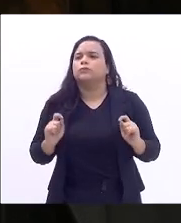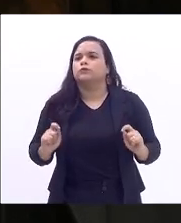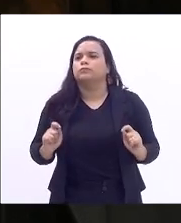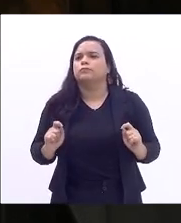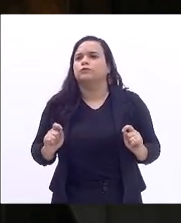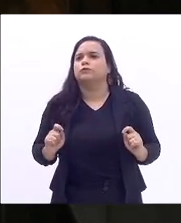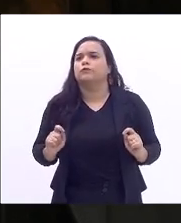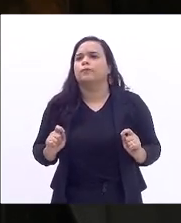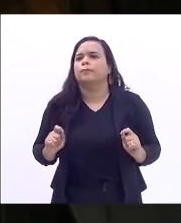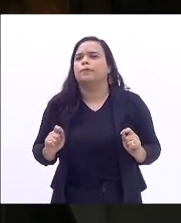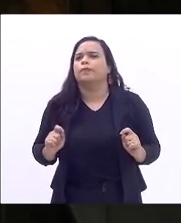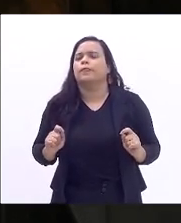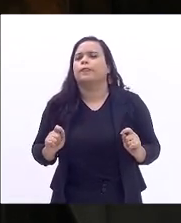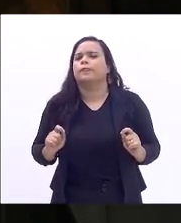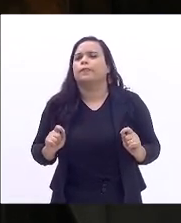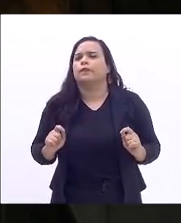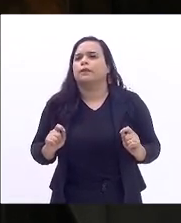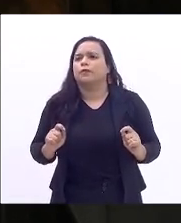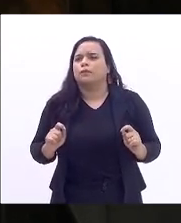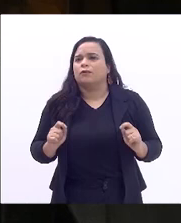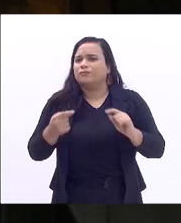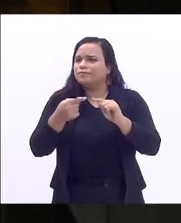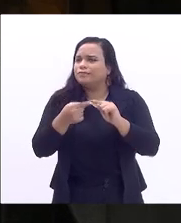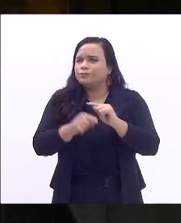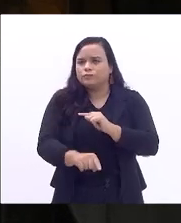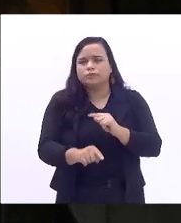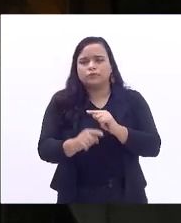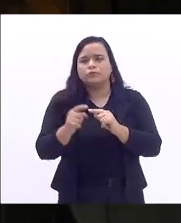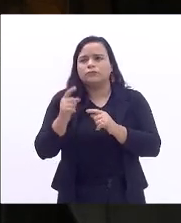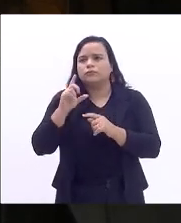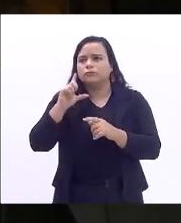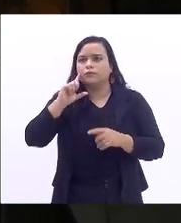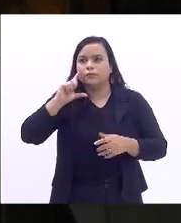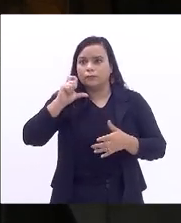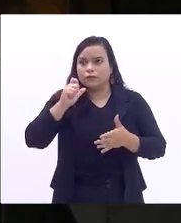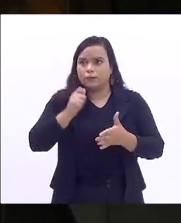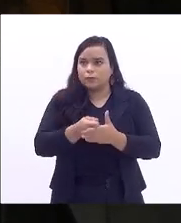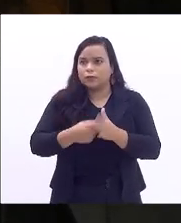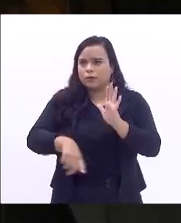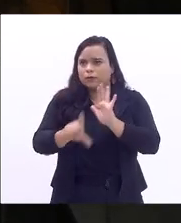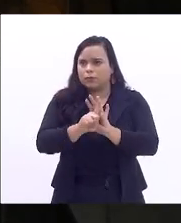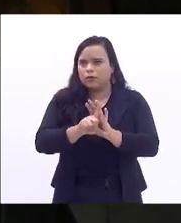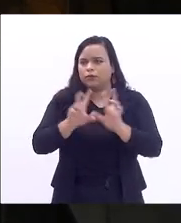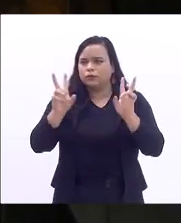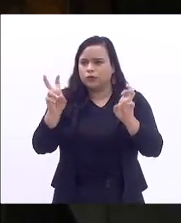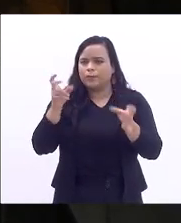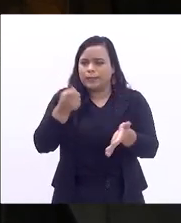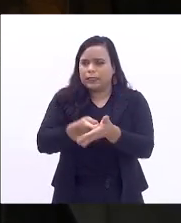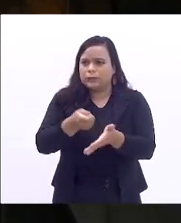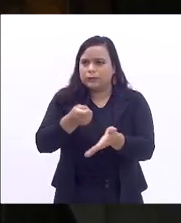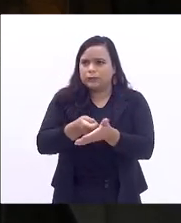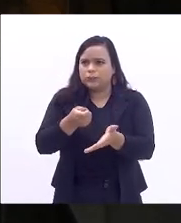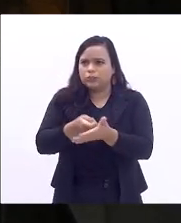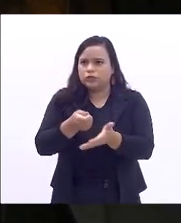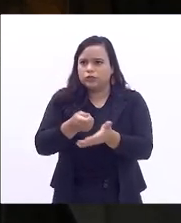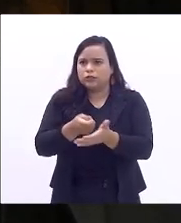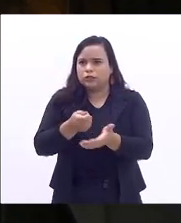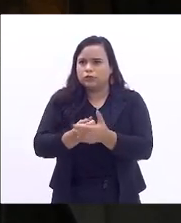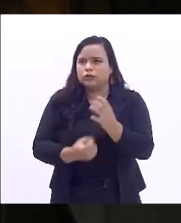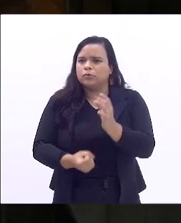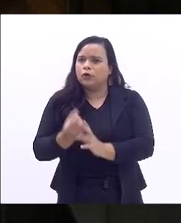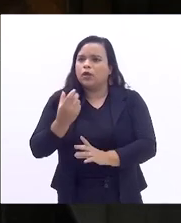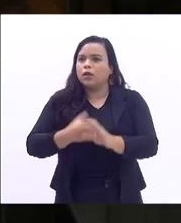não configuram mera recomendação legal tratando-se de exigência para a